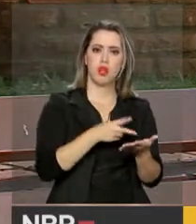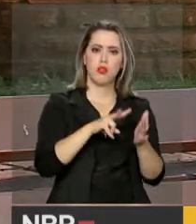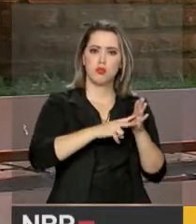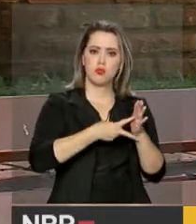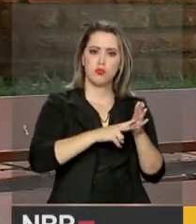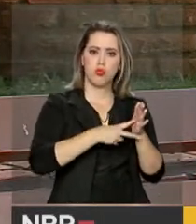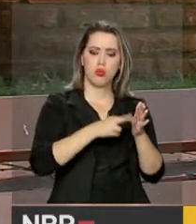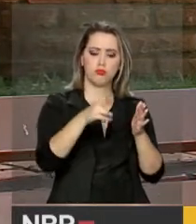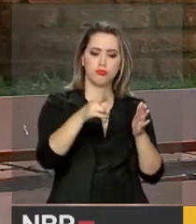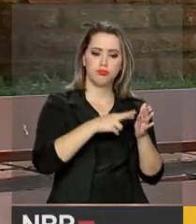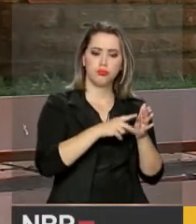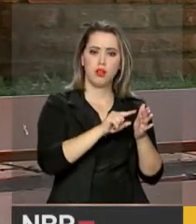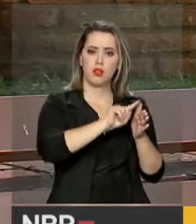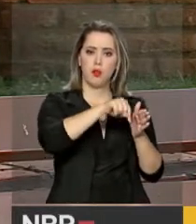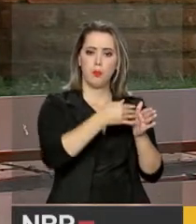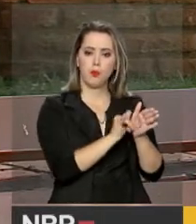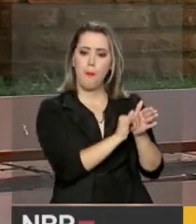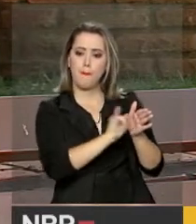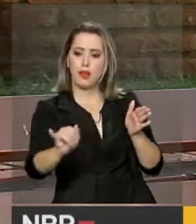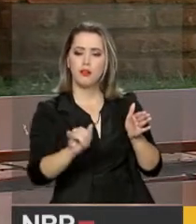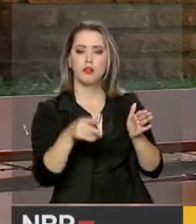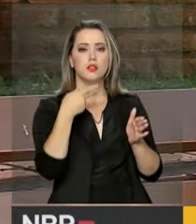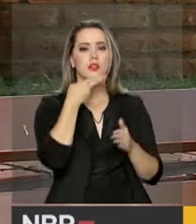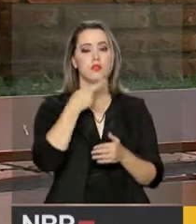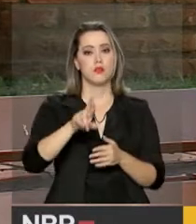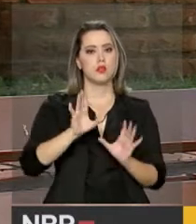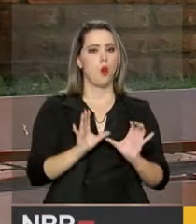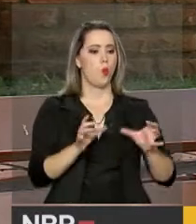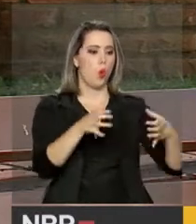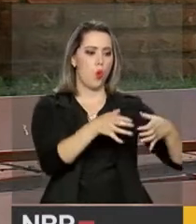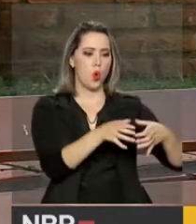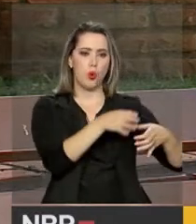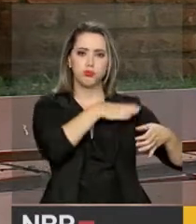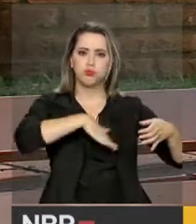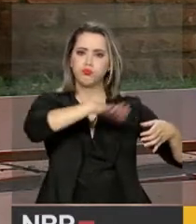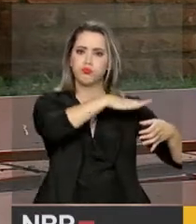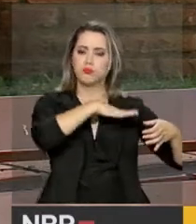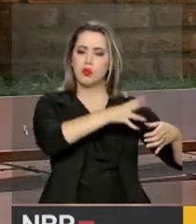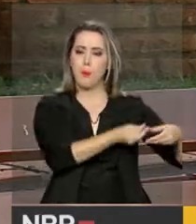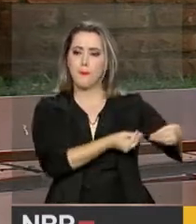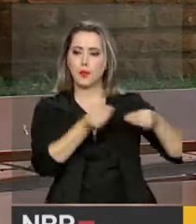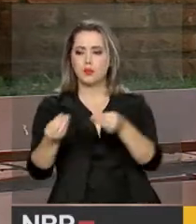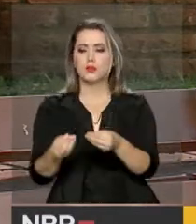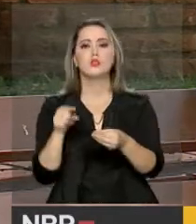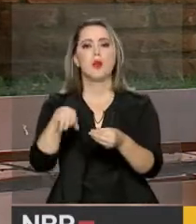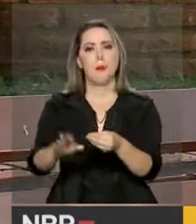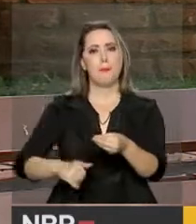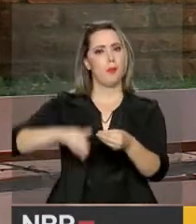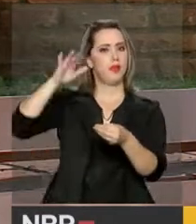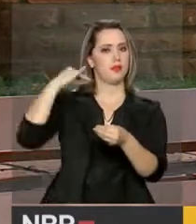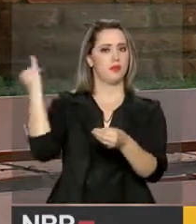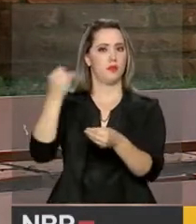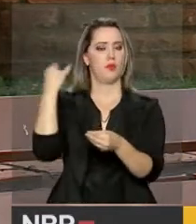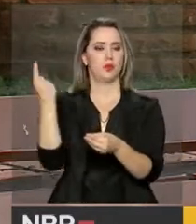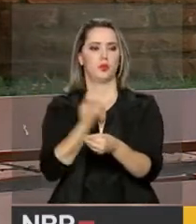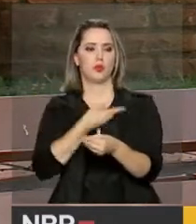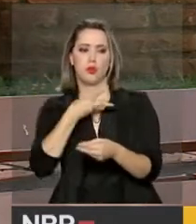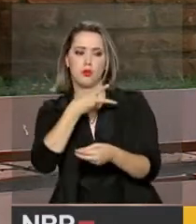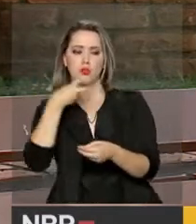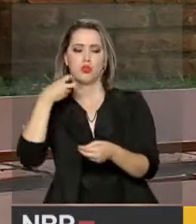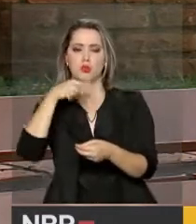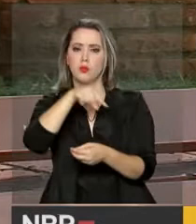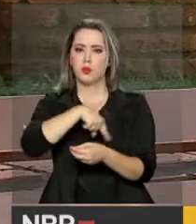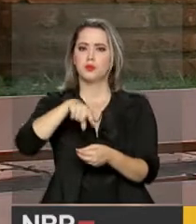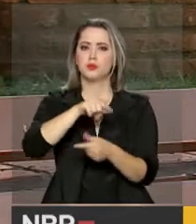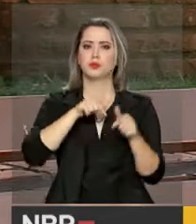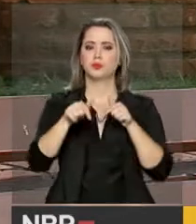dos trabalhadores e acaba fazendo uma denúncia que é muito mais coletiva e, portanto, acaba tendo um peso maior na hora do nosso diagnóstico para